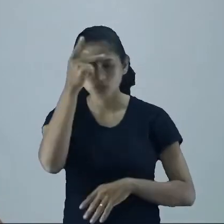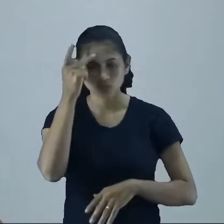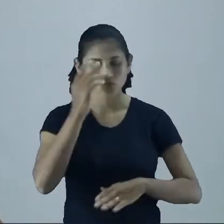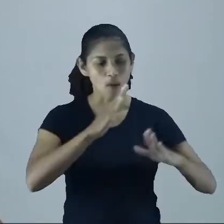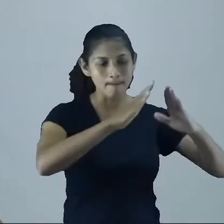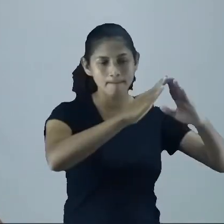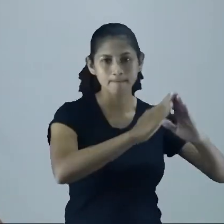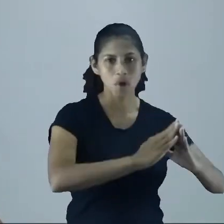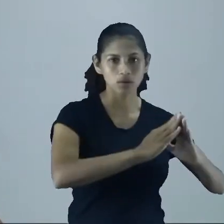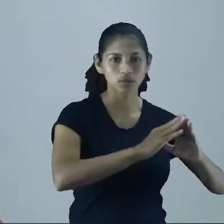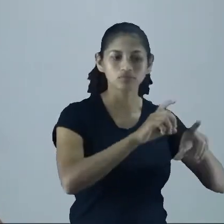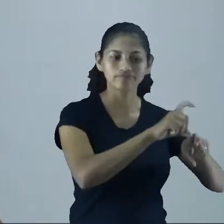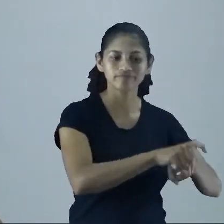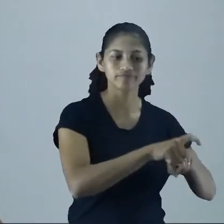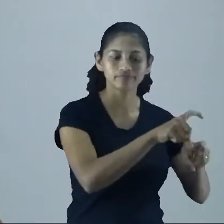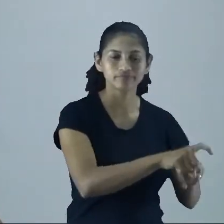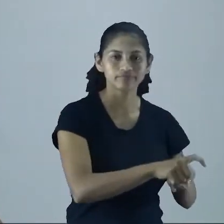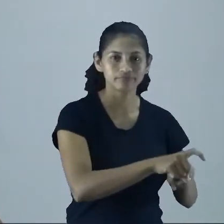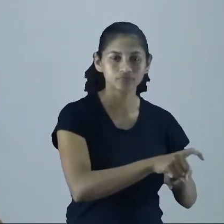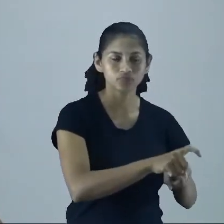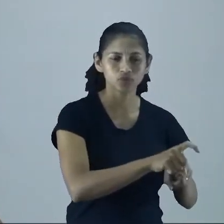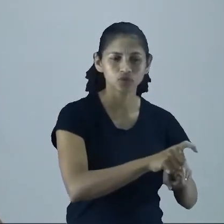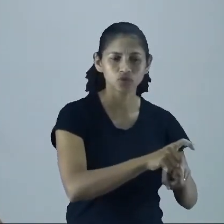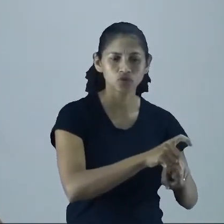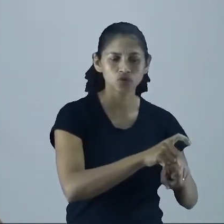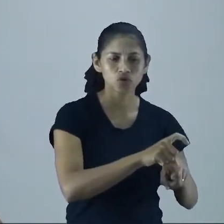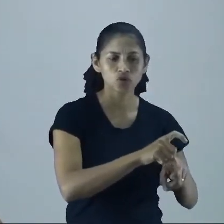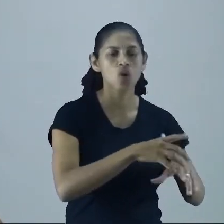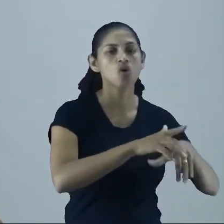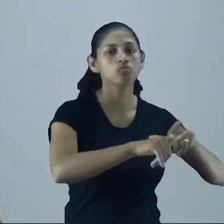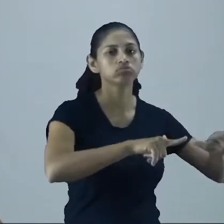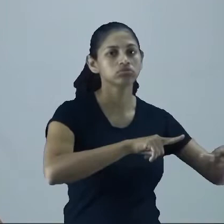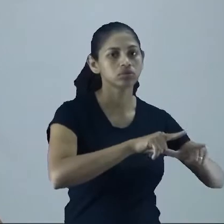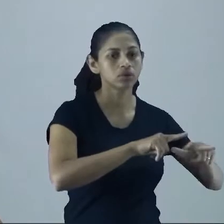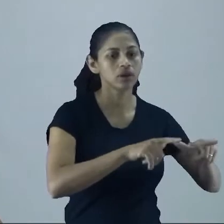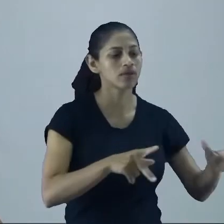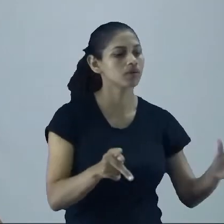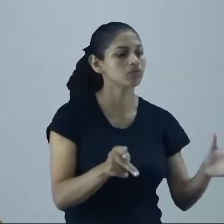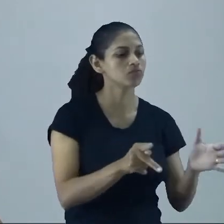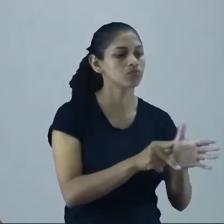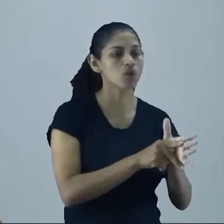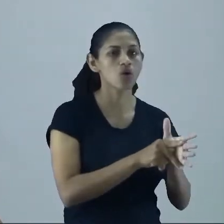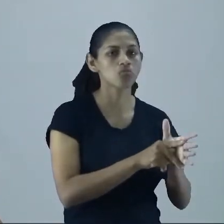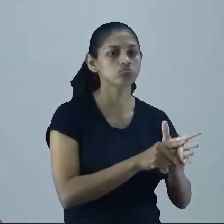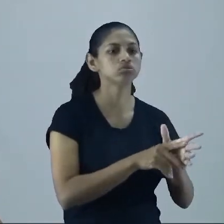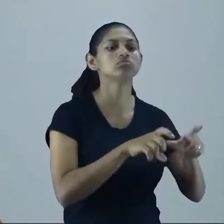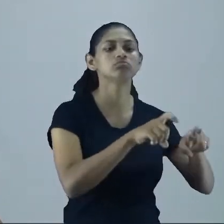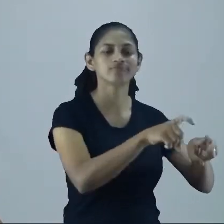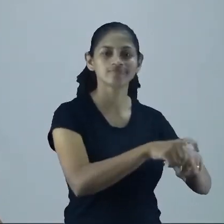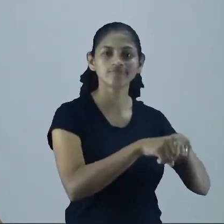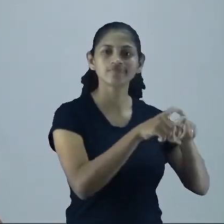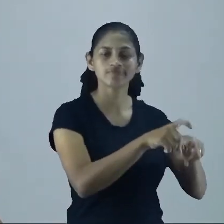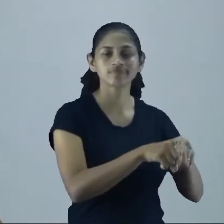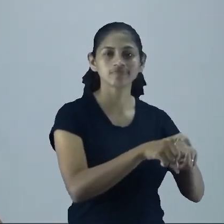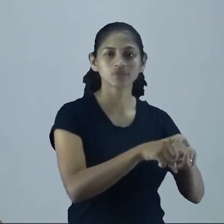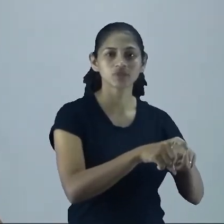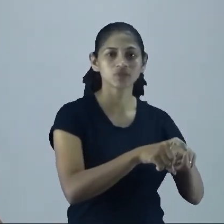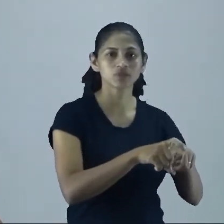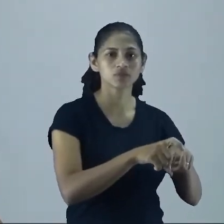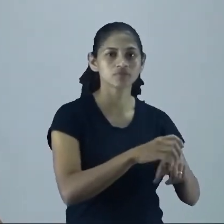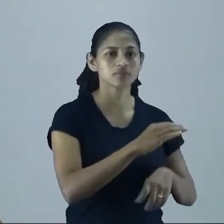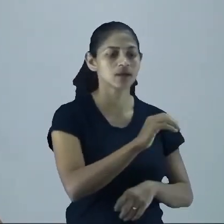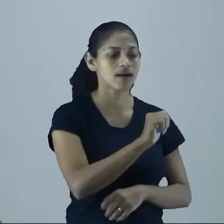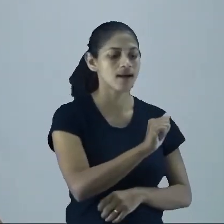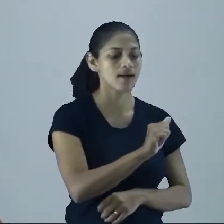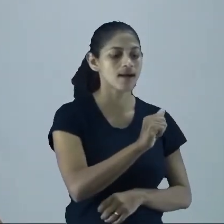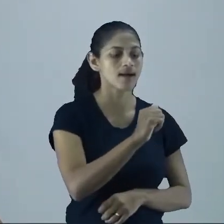rural, o que acontece? Todos os empregos estão voltados à agricultura, ao campo. Ou as pessoas cuidam